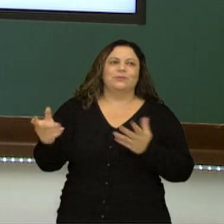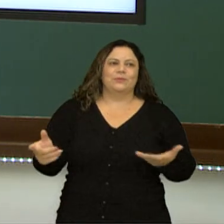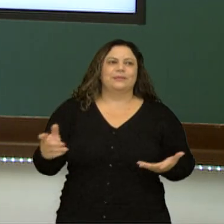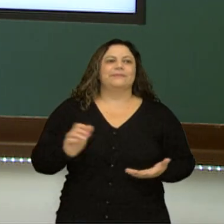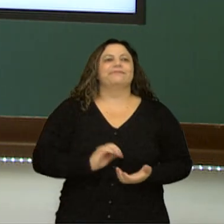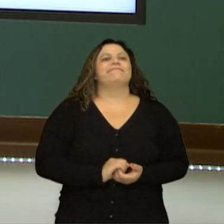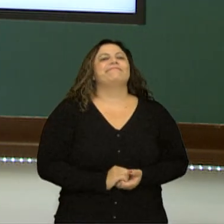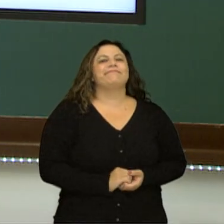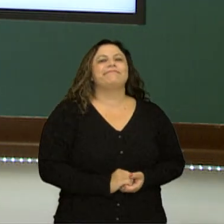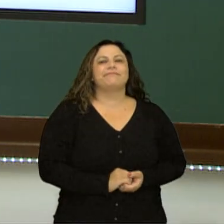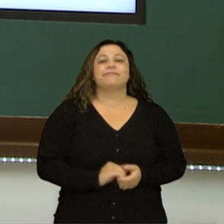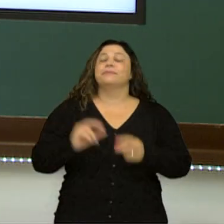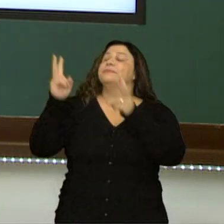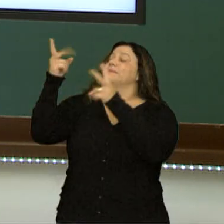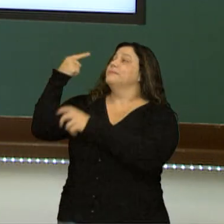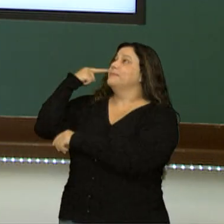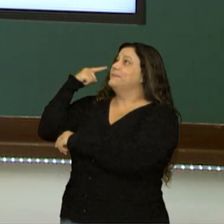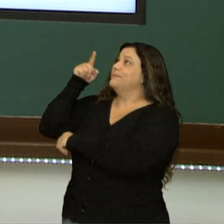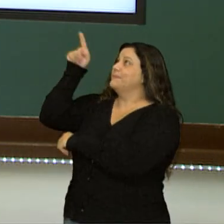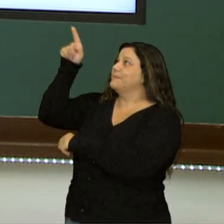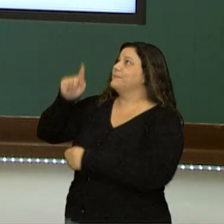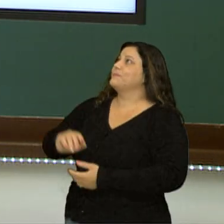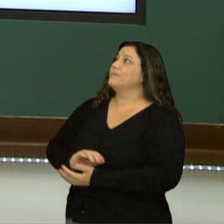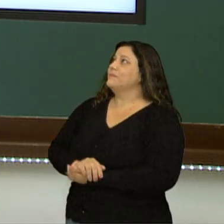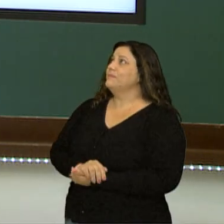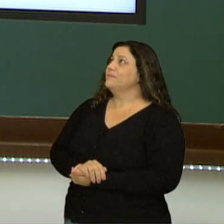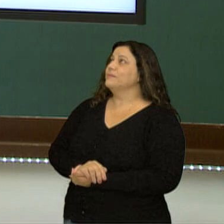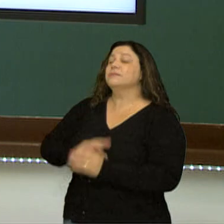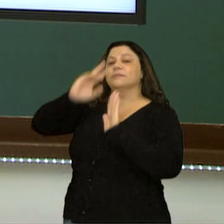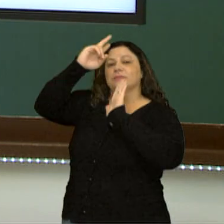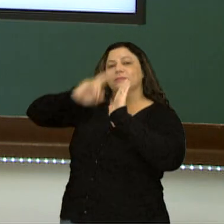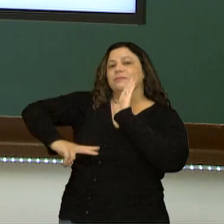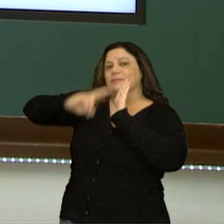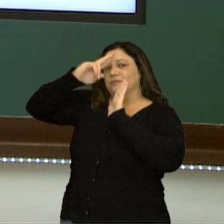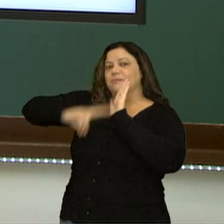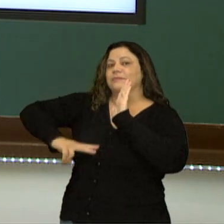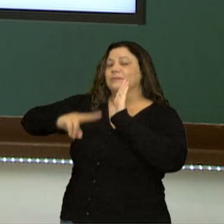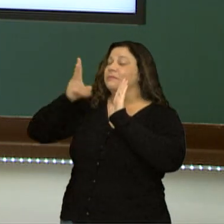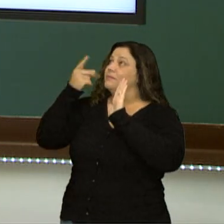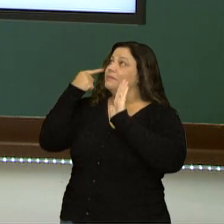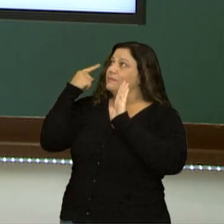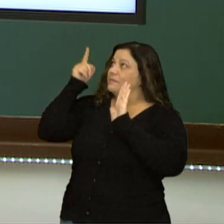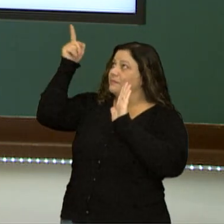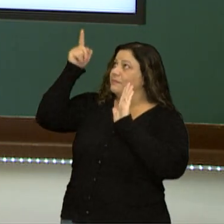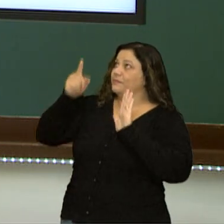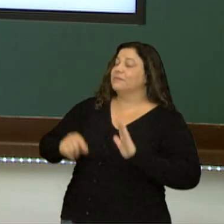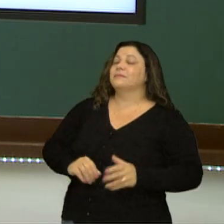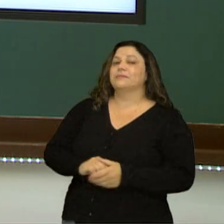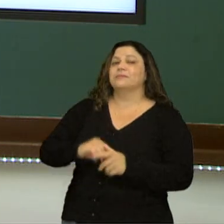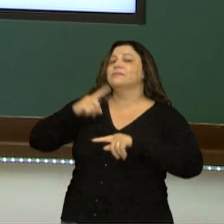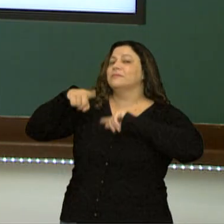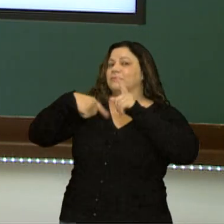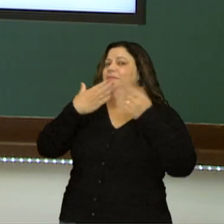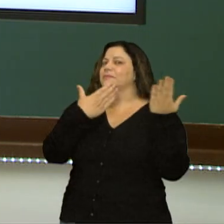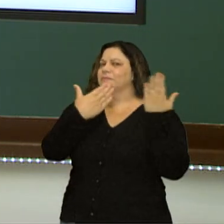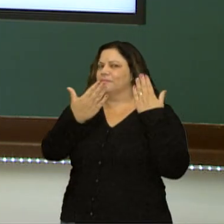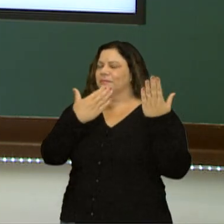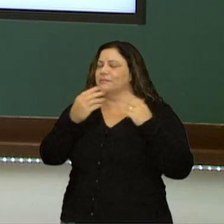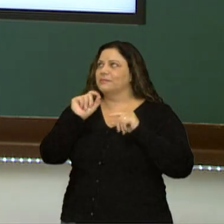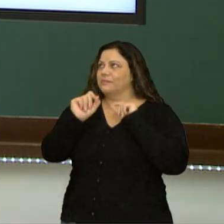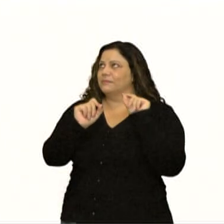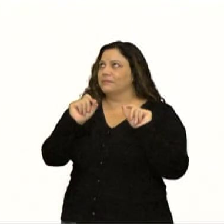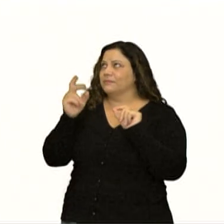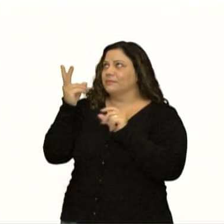que falamos em preâmbulo, vamos ler um trecho do preâmbulo? Depois nós conversamos o que é, vamos ver se você pega